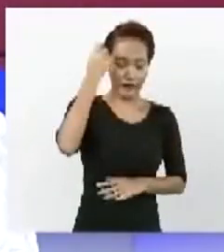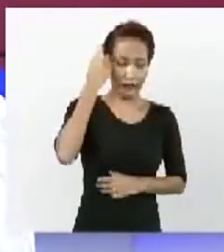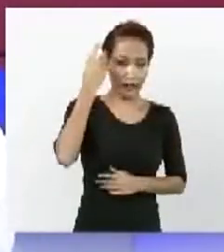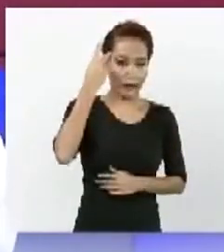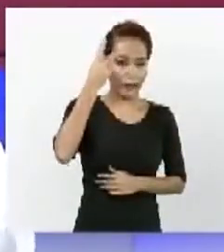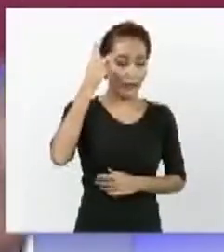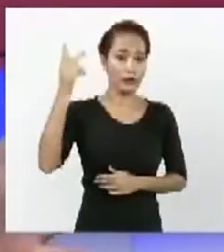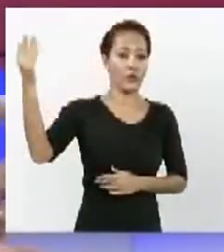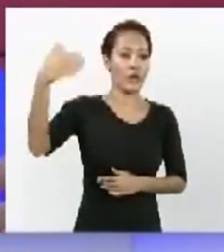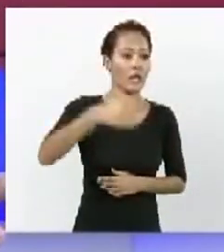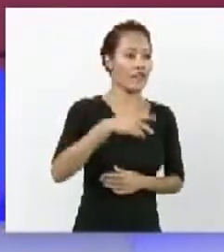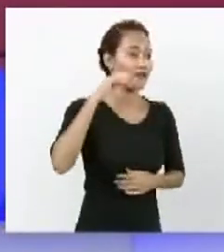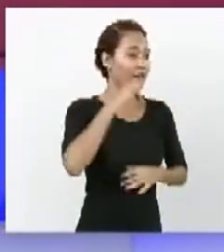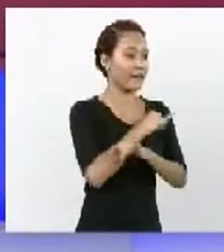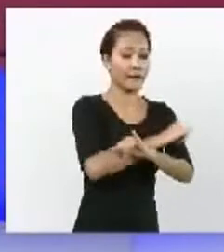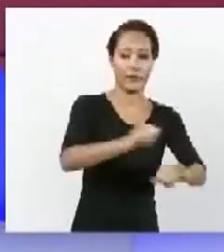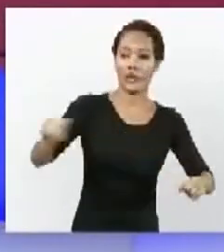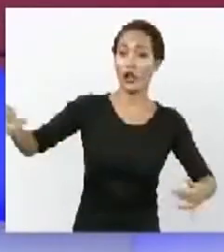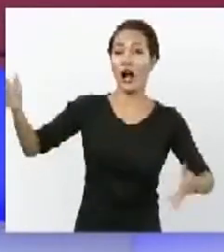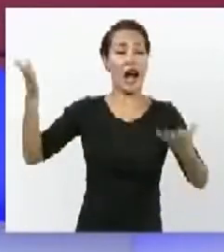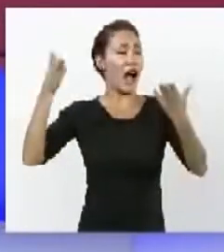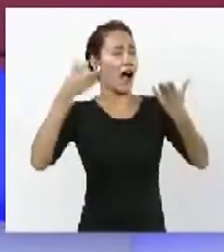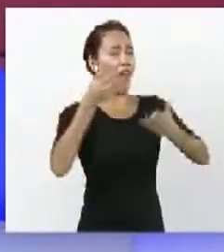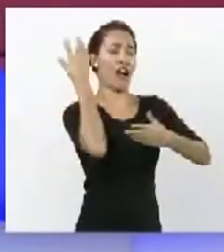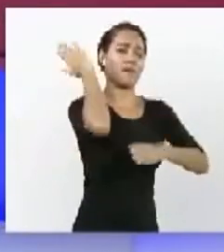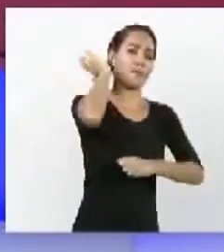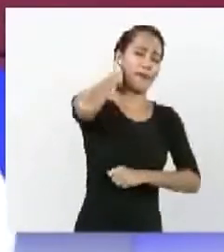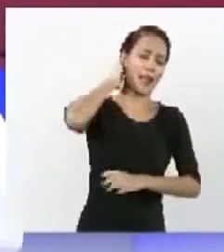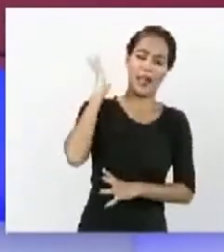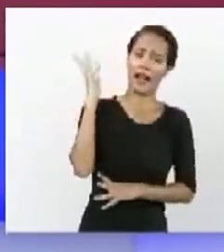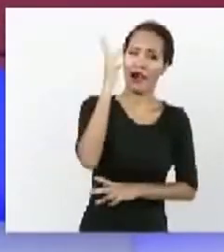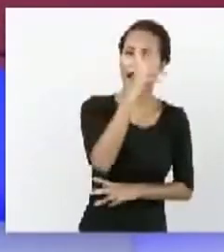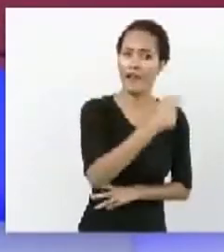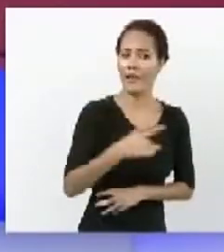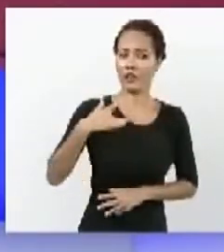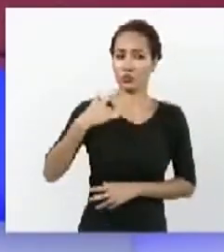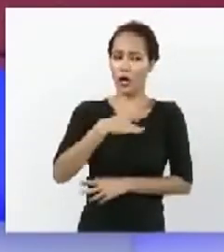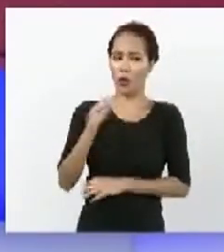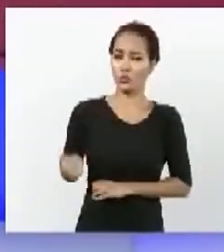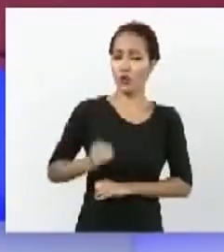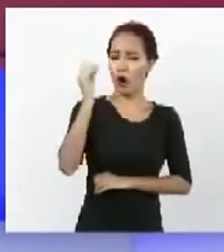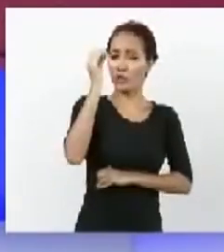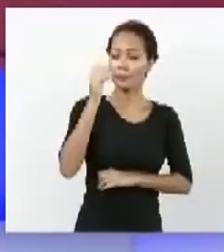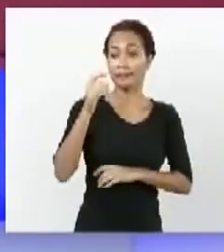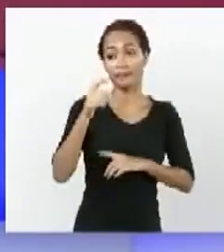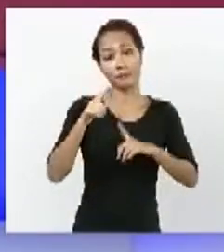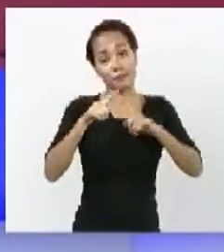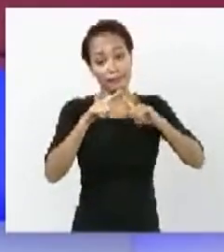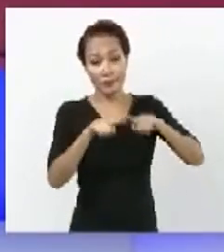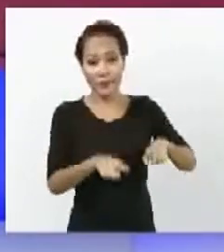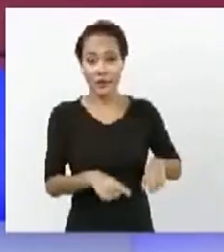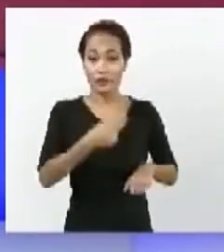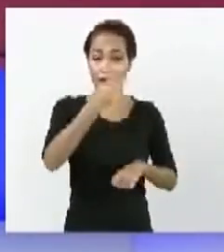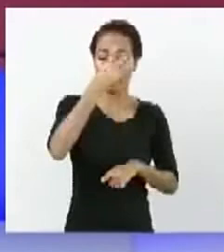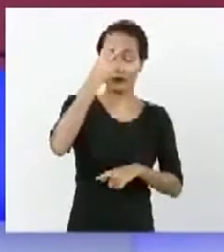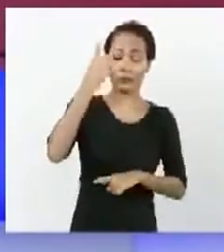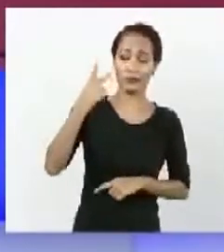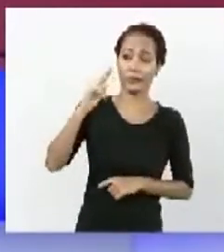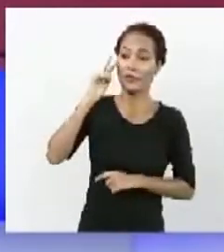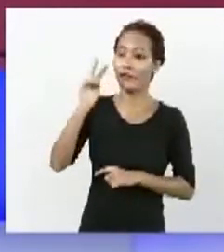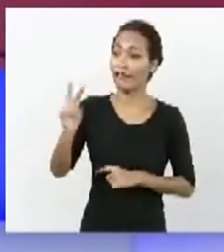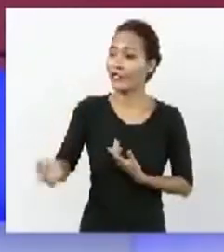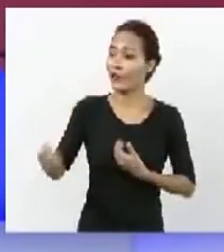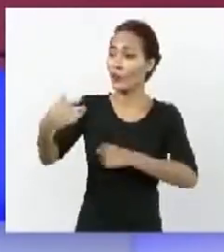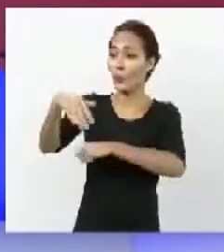que Belém estava uma maravilha em relação à saúde. Pelo amor de Deus, senhor candidato, todos em Belém sabem que as pessoas vivem jogadas pelos corredores